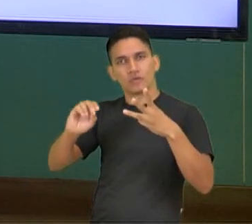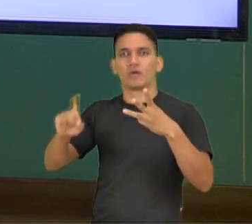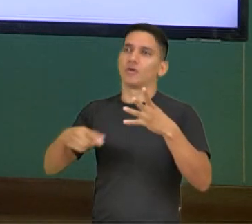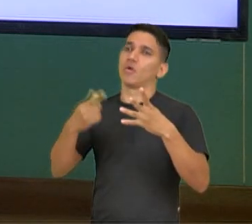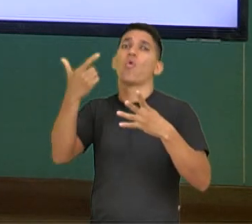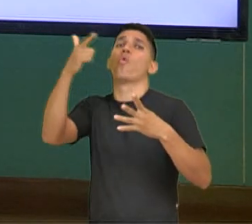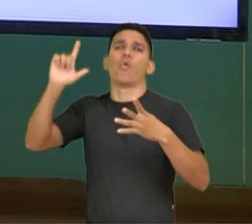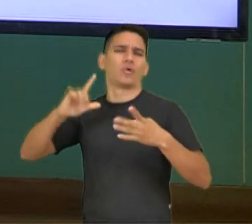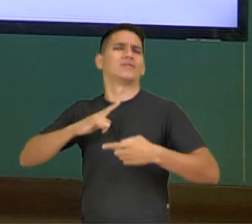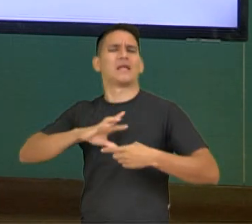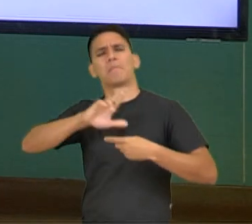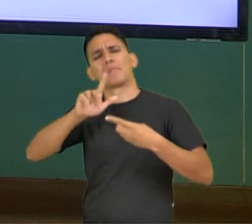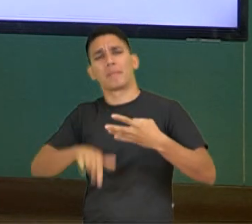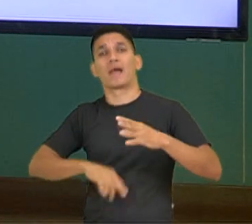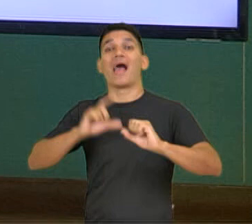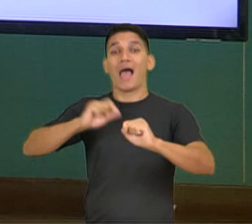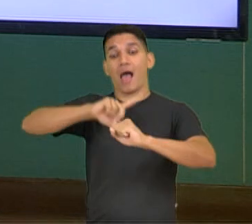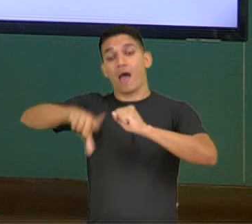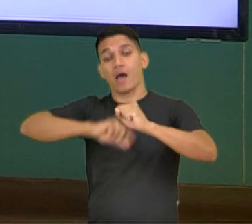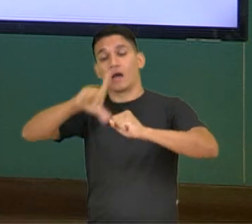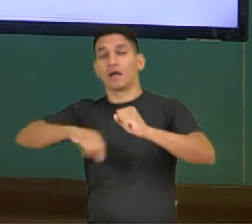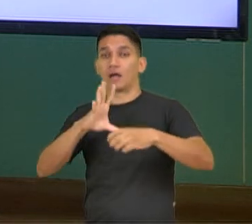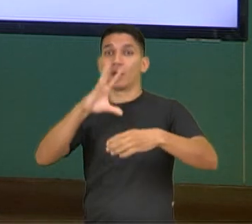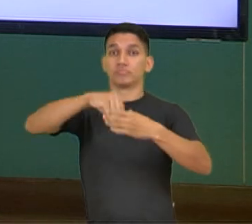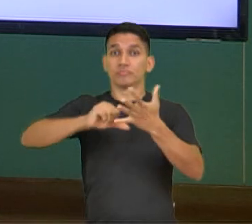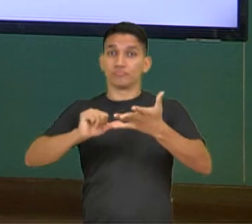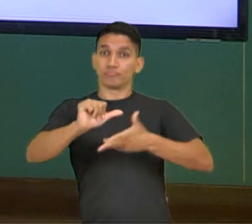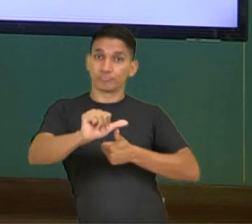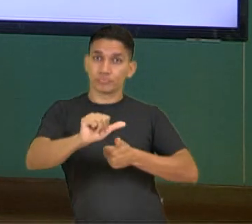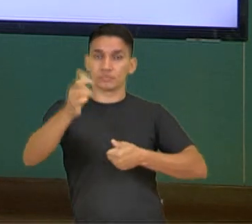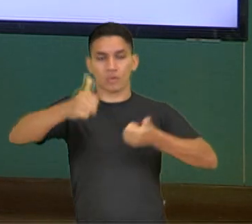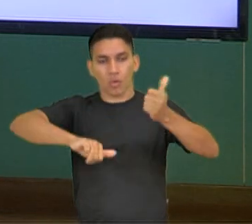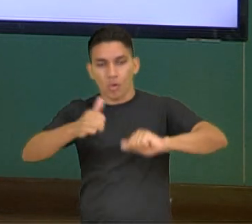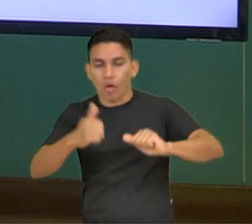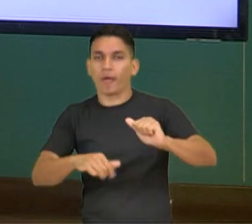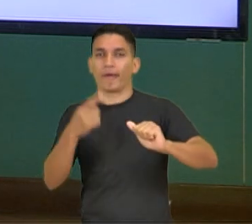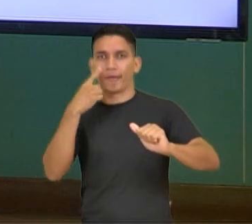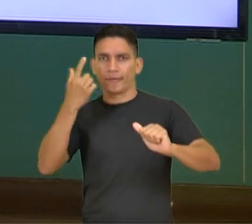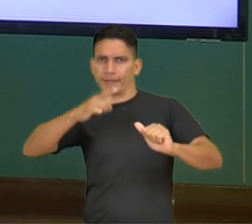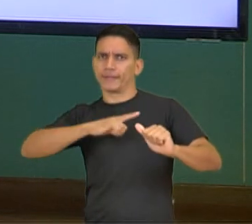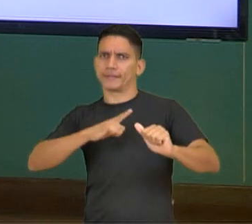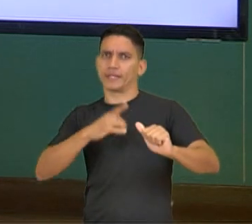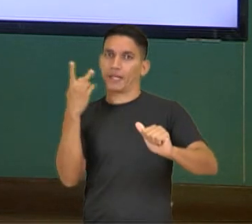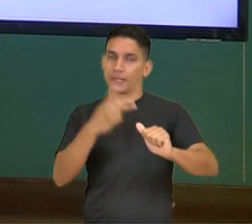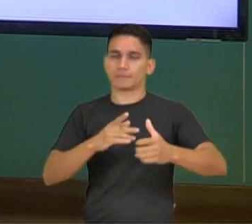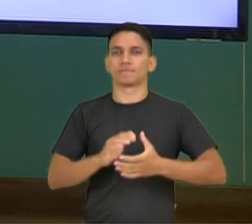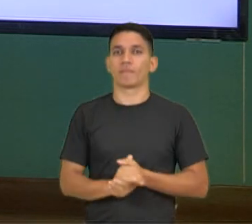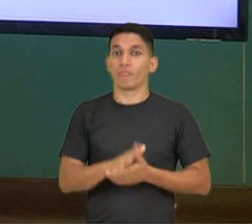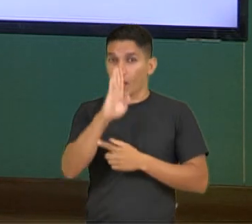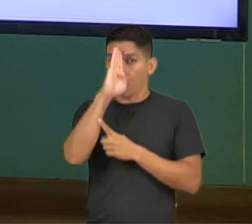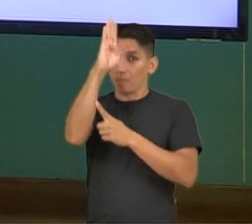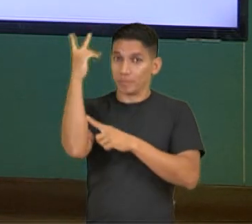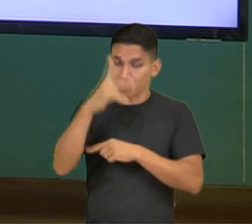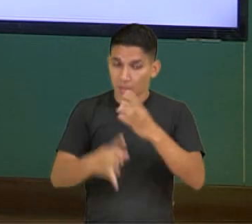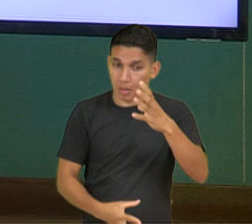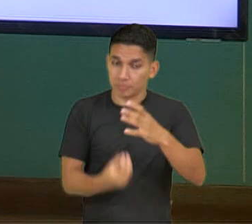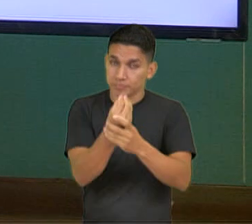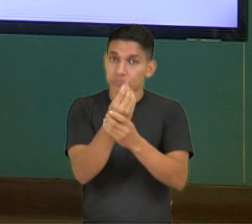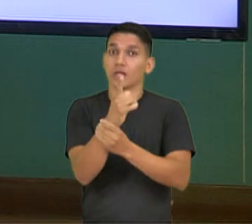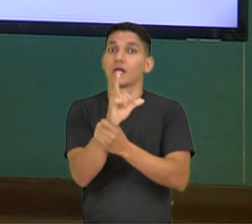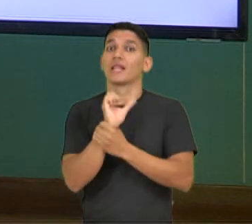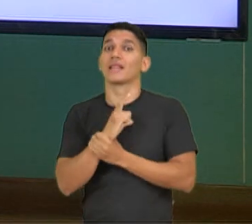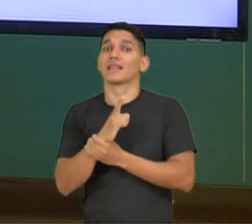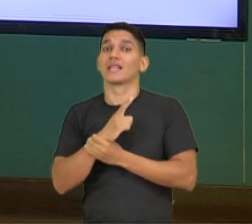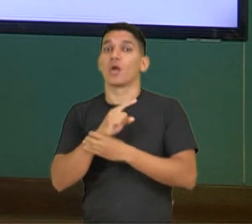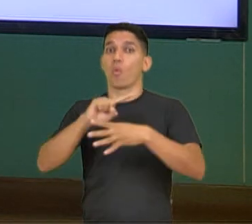aparecem nas substâncias orgânicas. As substâncias orgânicas são constituídas principalmente de